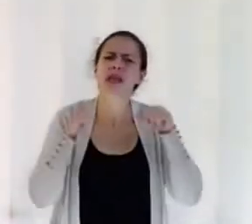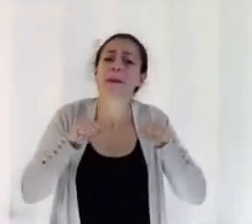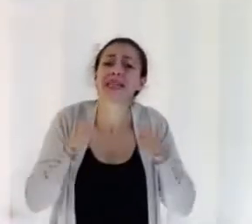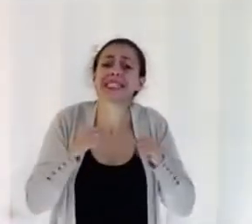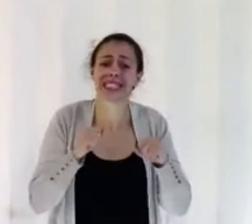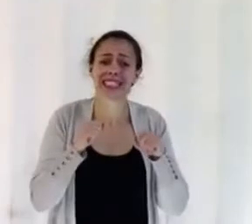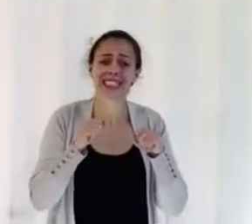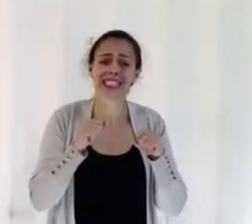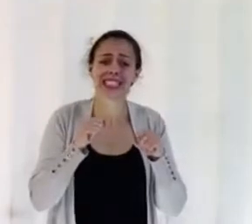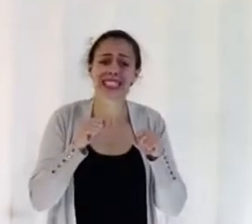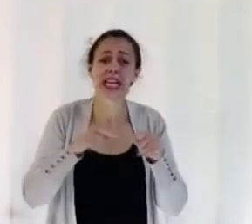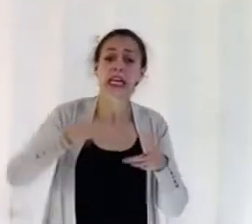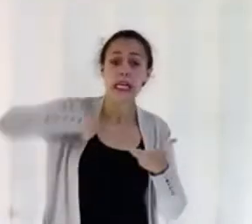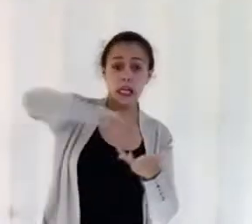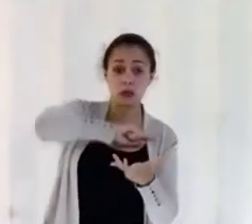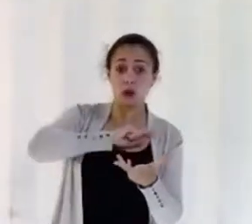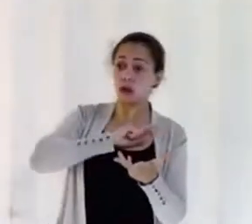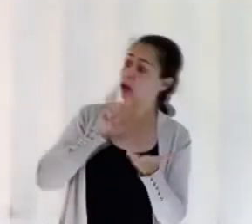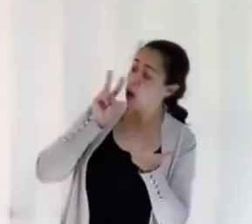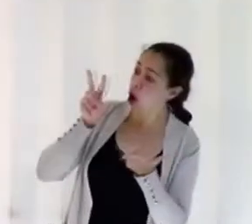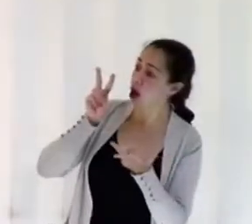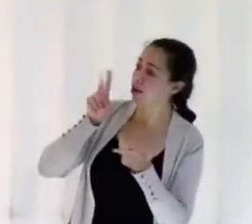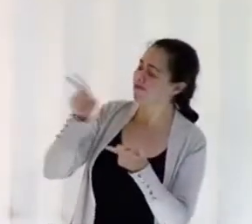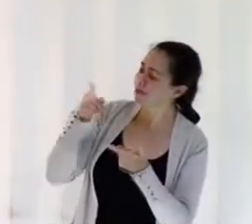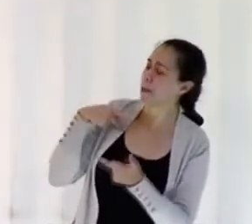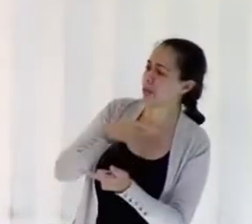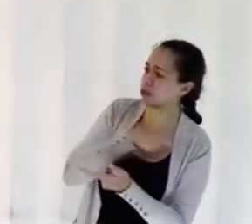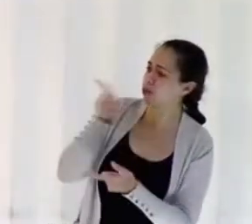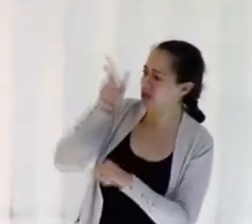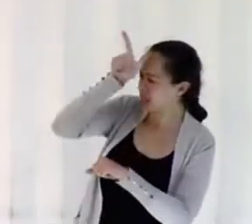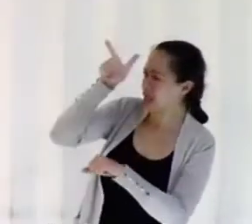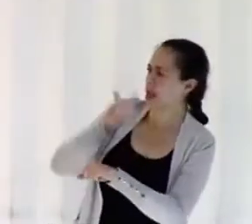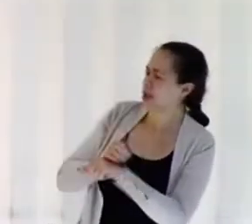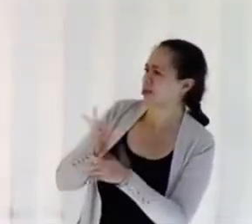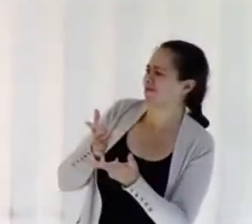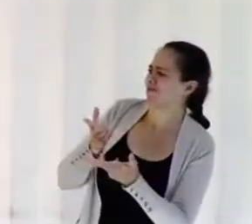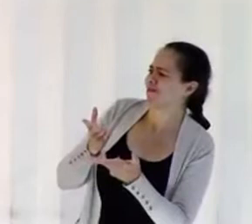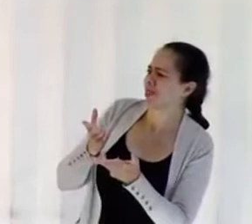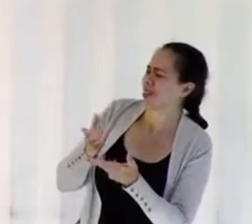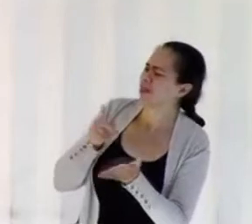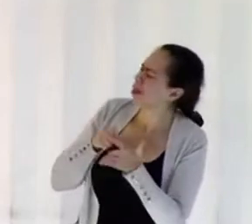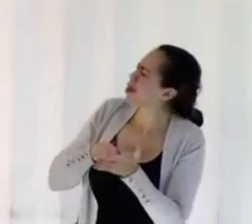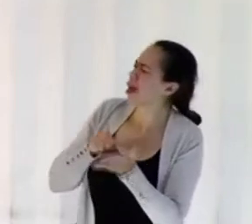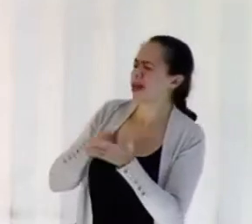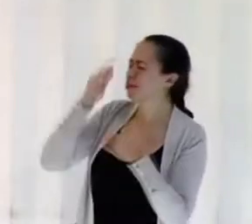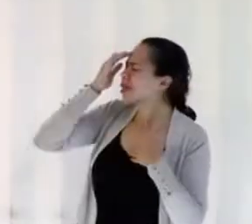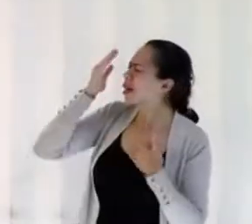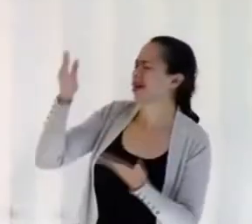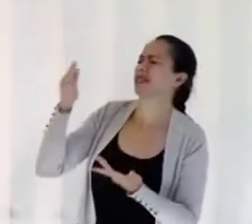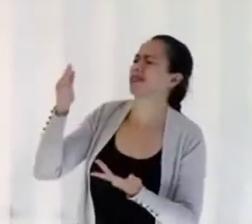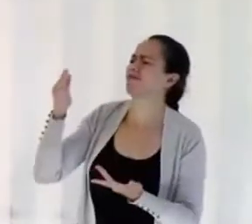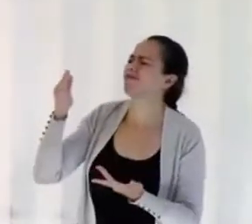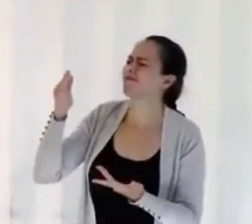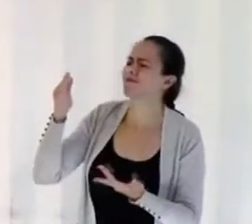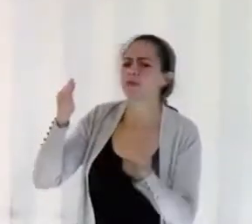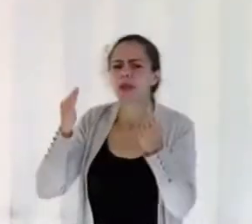guia, pois Deus nos chamou para essa missão. Nós precisamos conhecer,